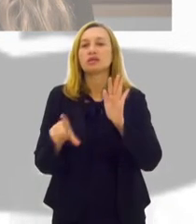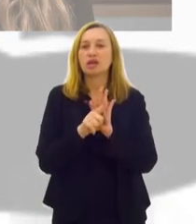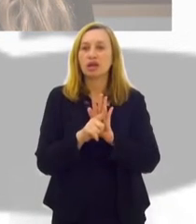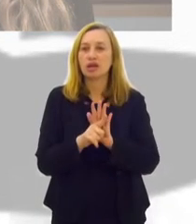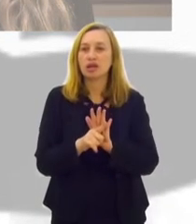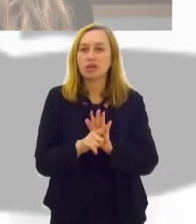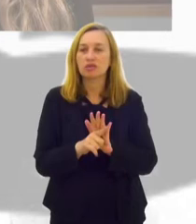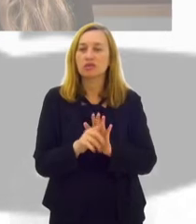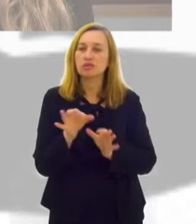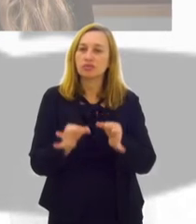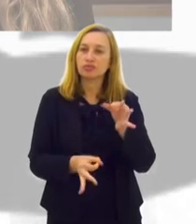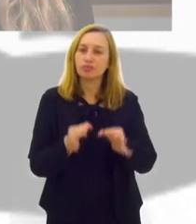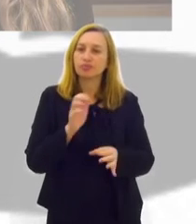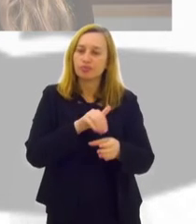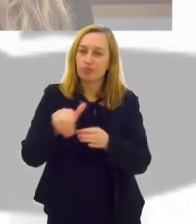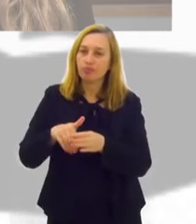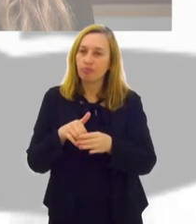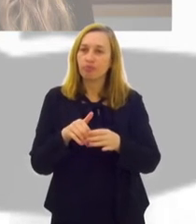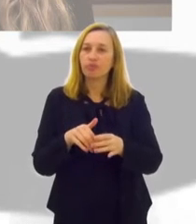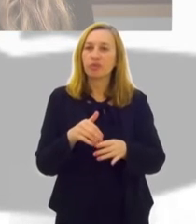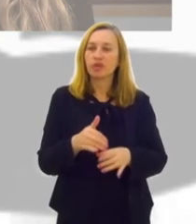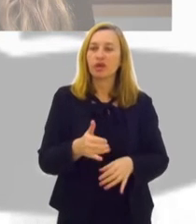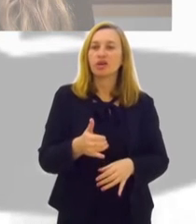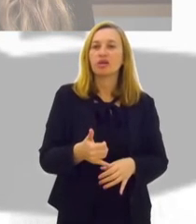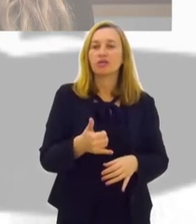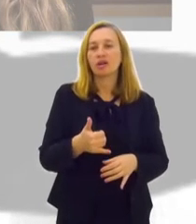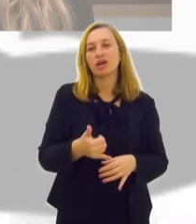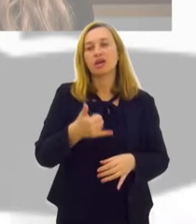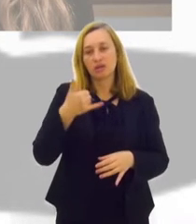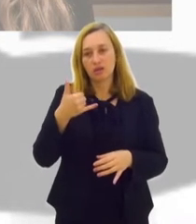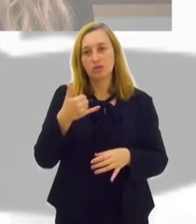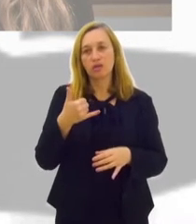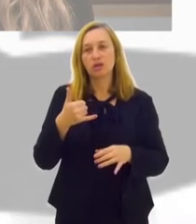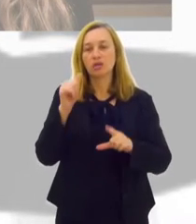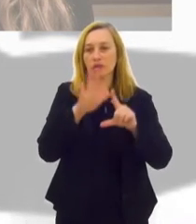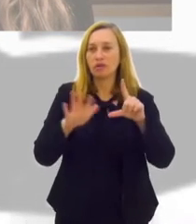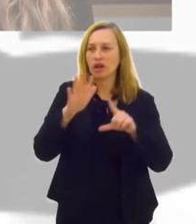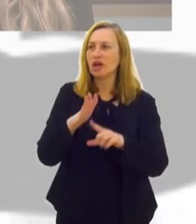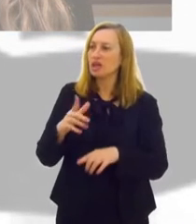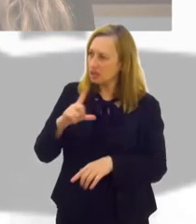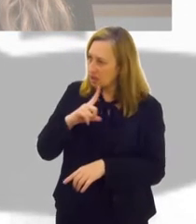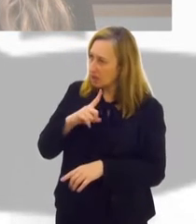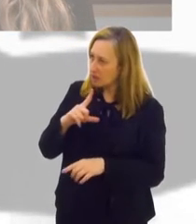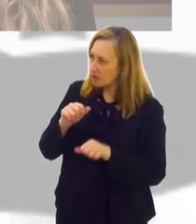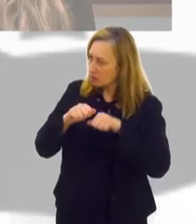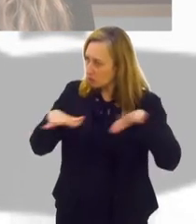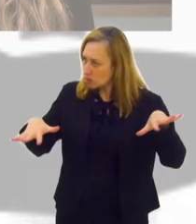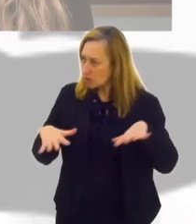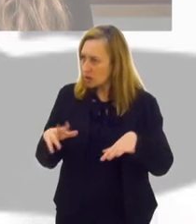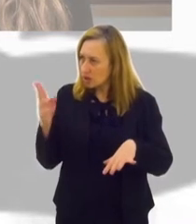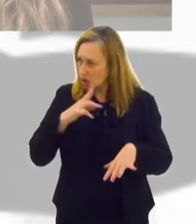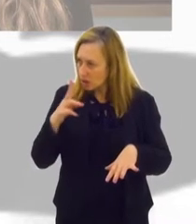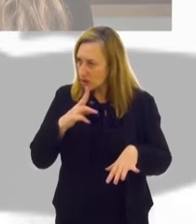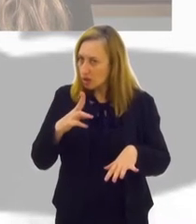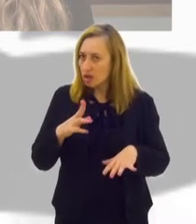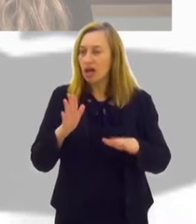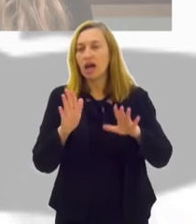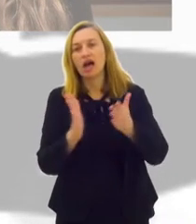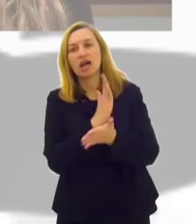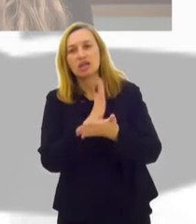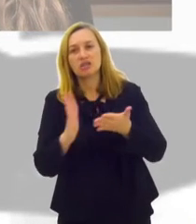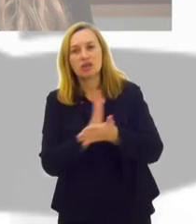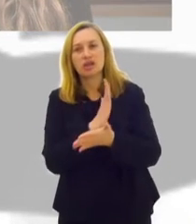nossa legislação, a Justiça Eleitoral vai entrar em contato com as plataformas para perguntar, houve aqui um disparo em massa? E aí, muitas